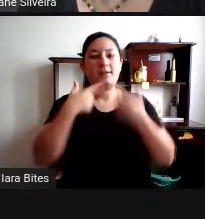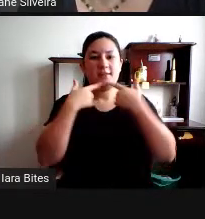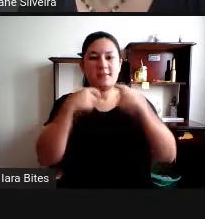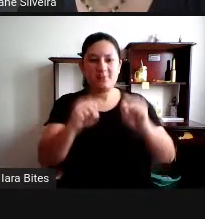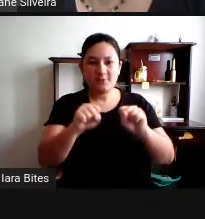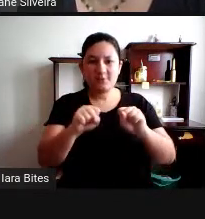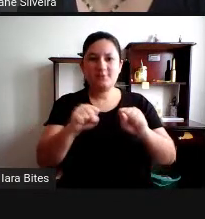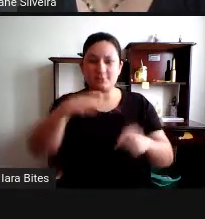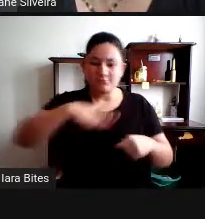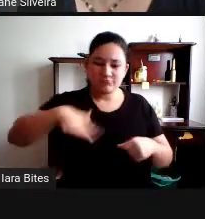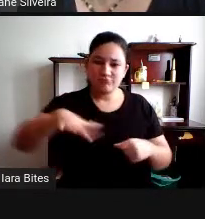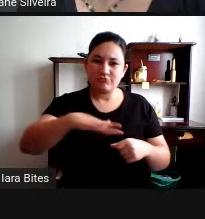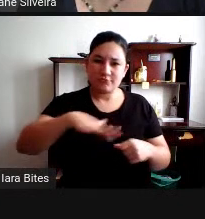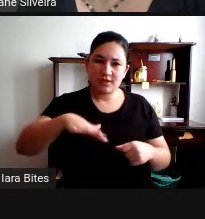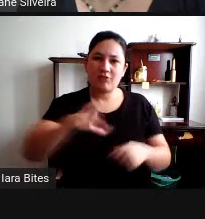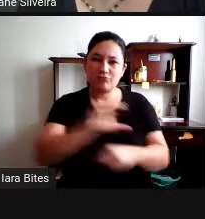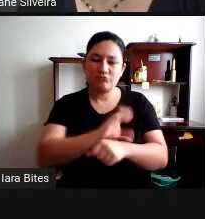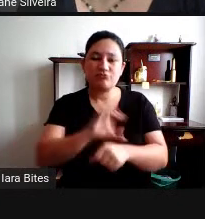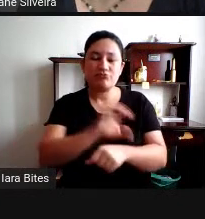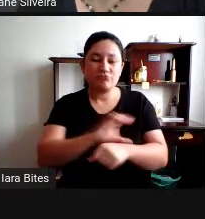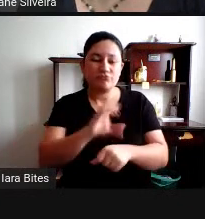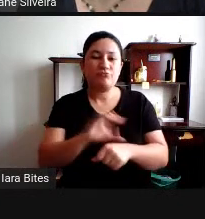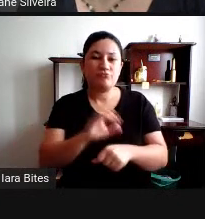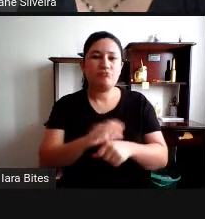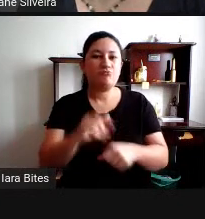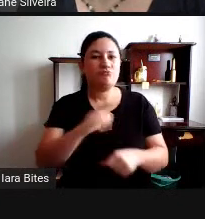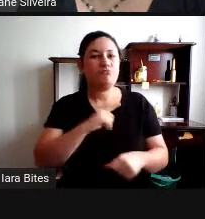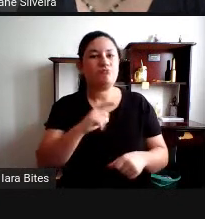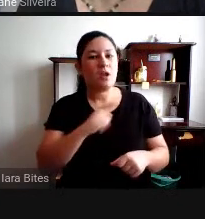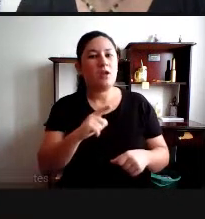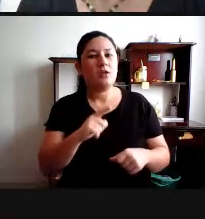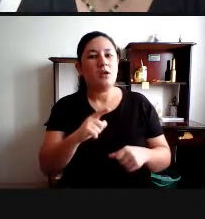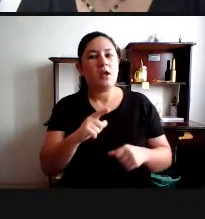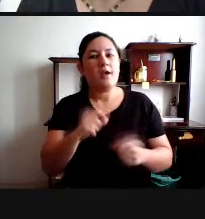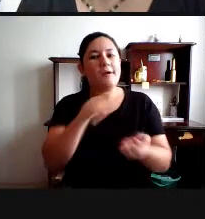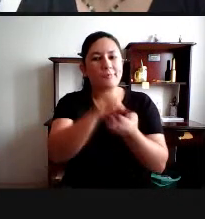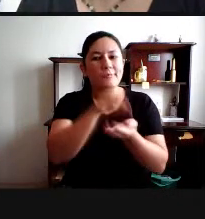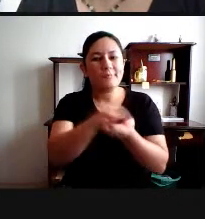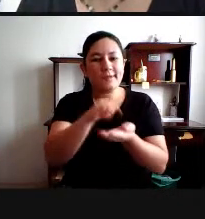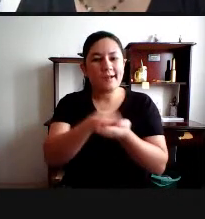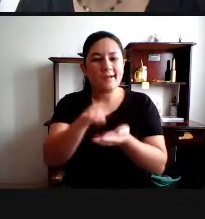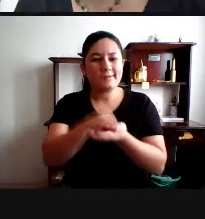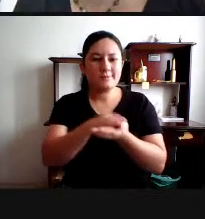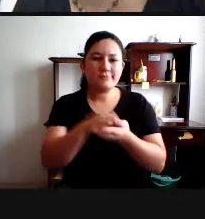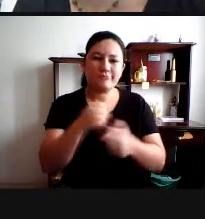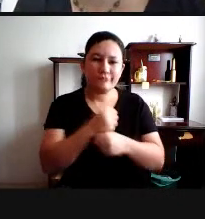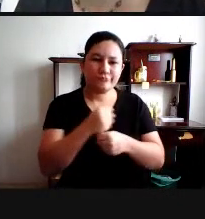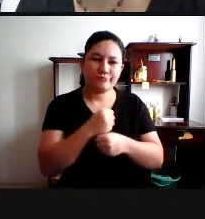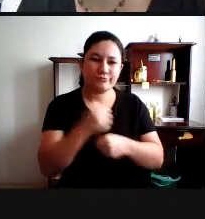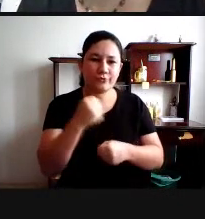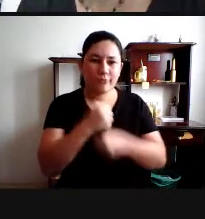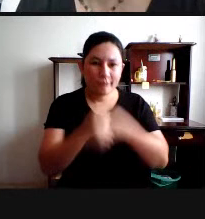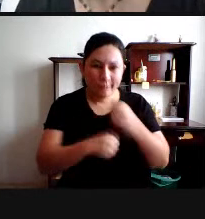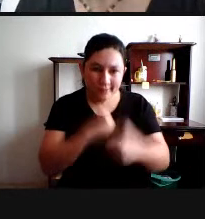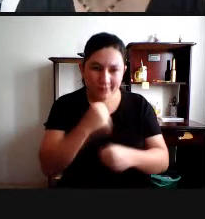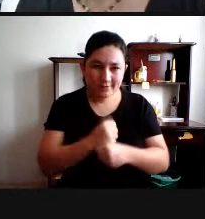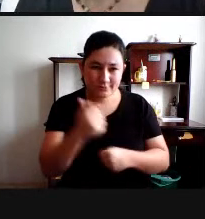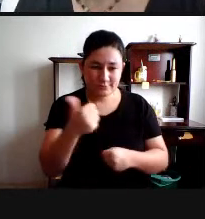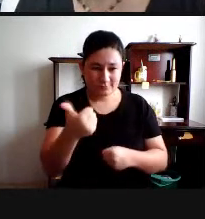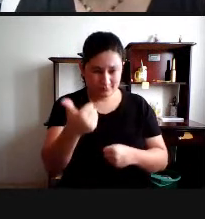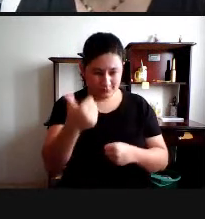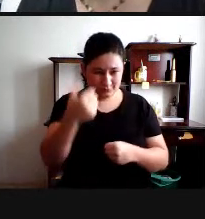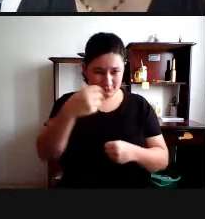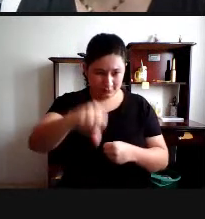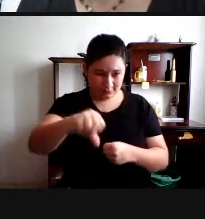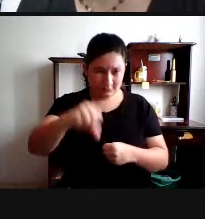Mas não é só lá. A publicação, em 1964, no relomado Caillet Ferdinand de Sussir, das